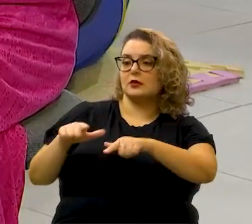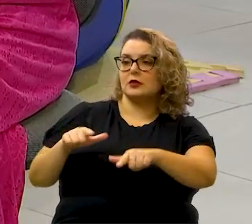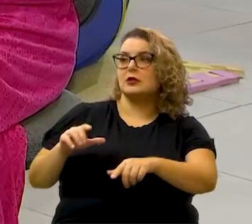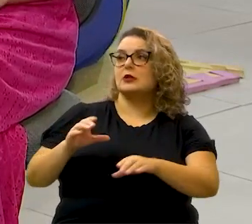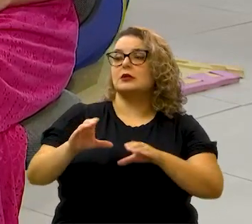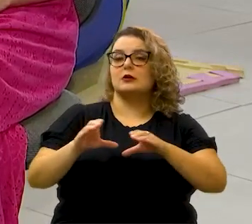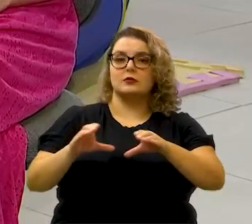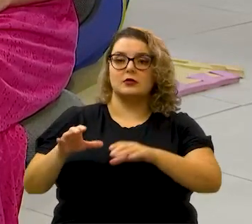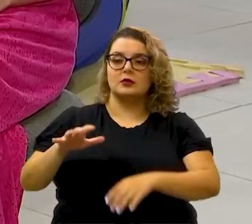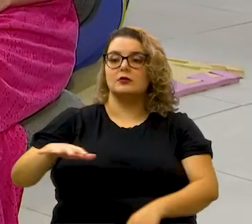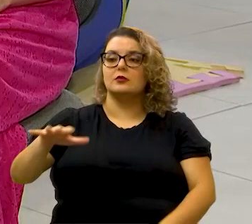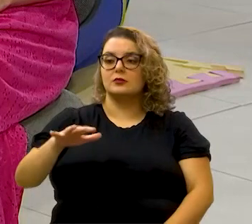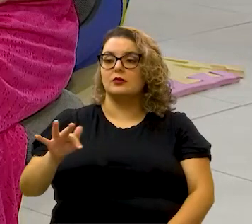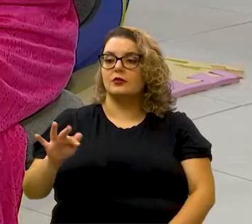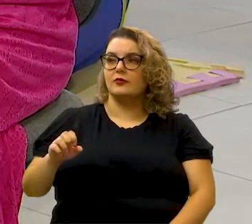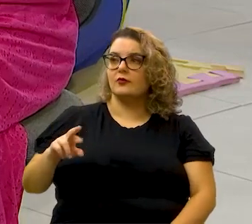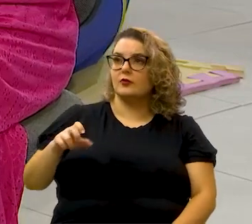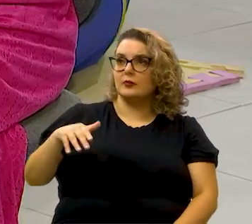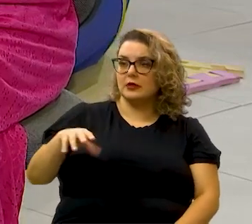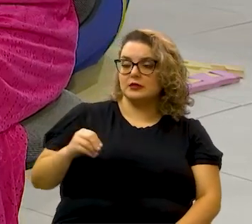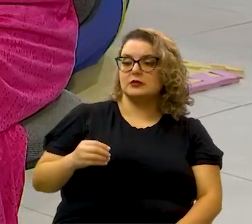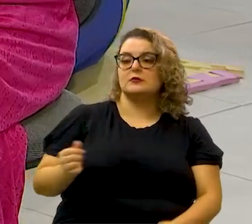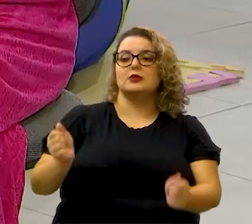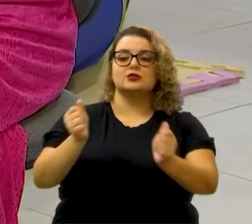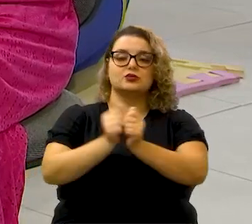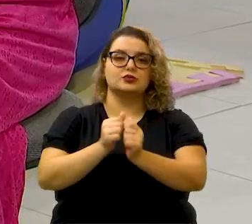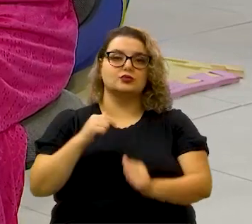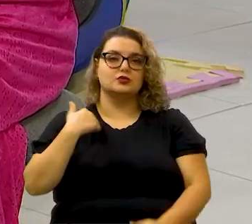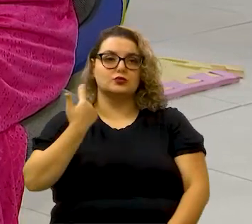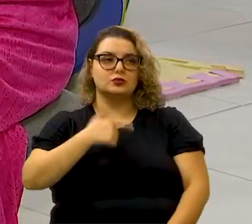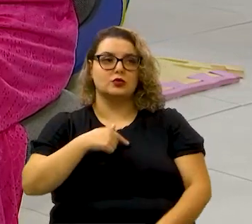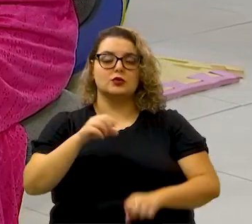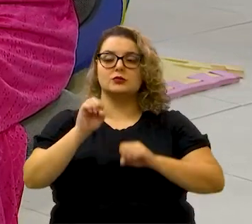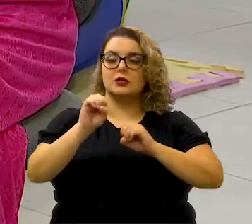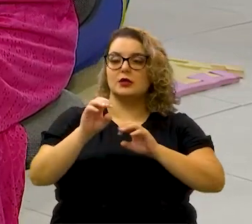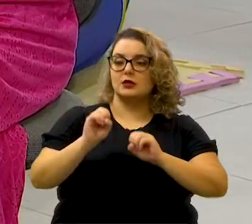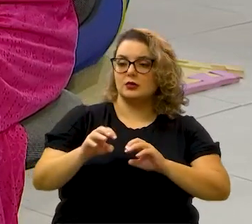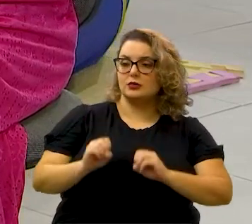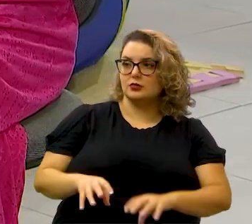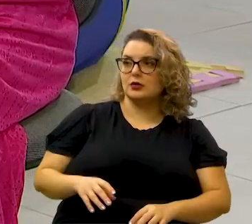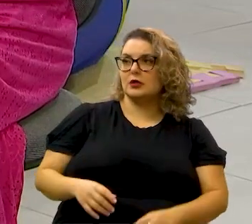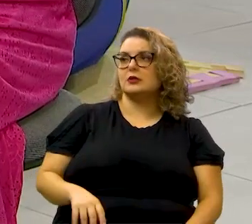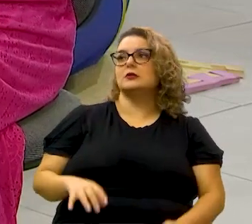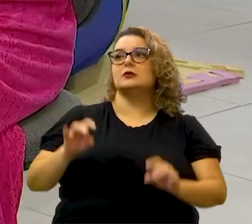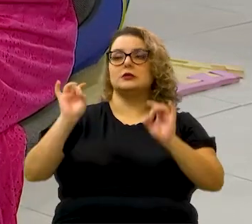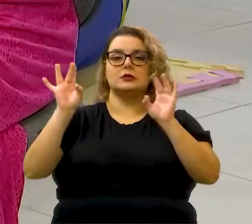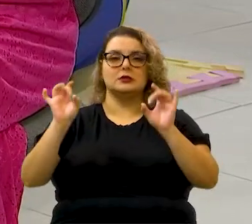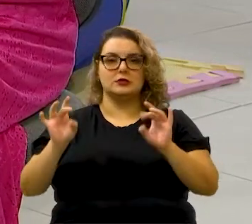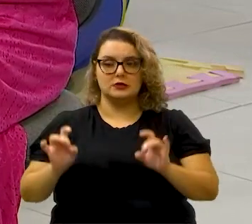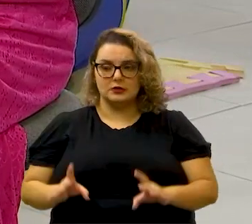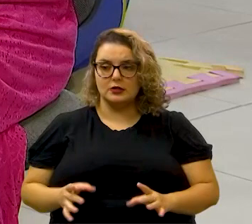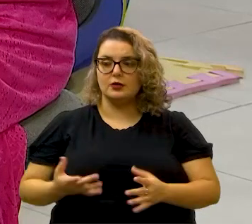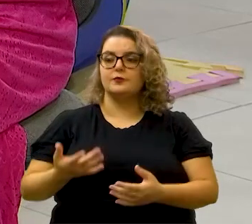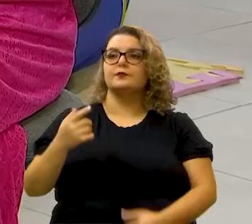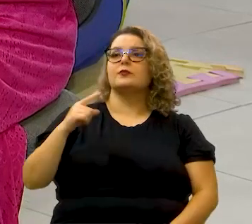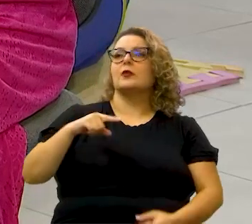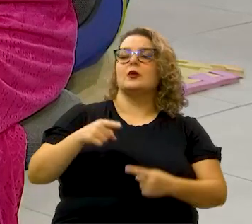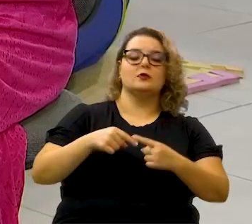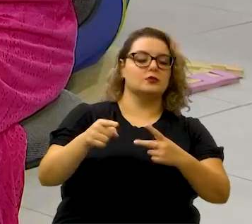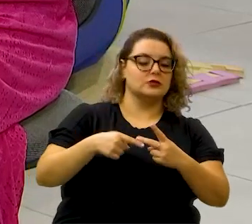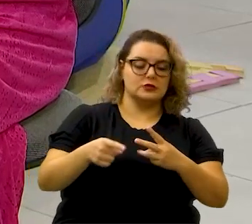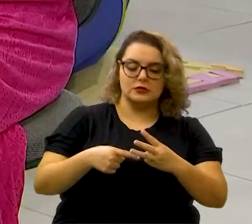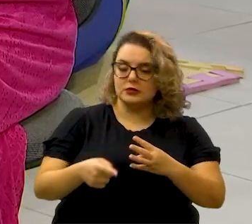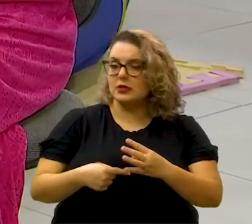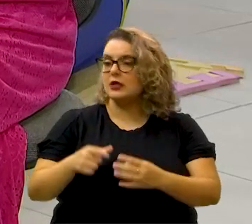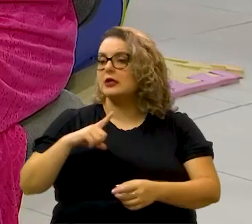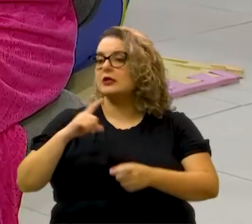grupos de formação são lá da Coordenadoria Setorial de Formação, mas sempre articulado conosco, né, da Educação Especial. Temos os grupos de formação, então,